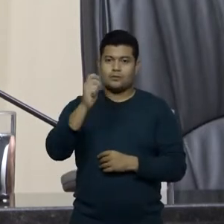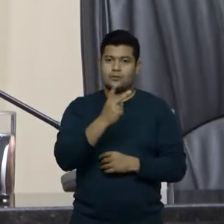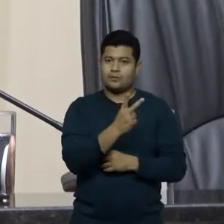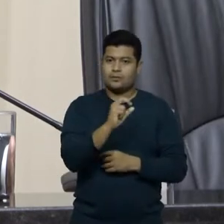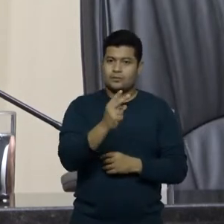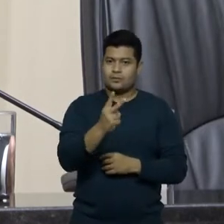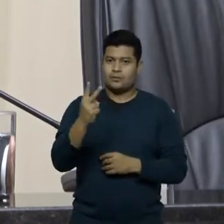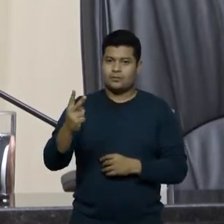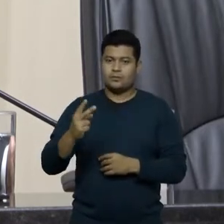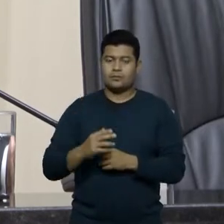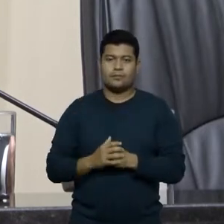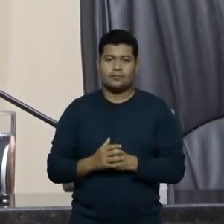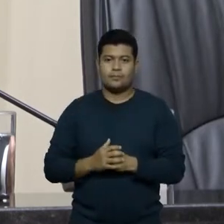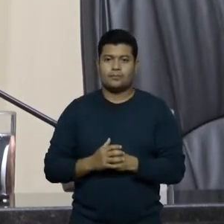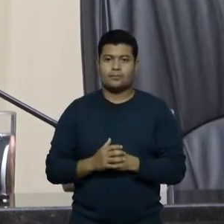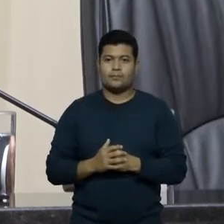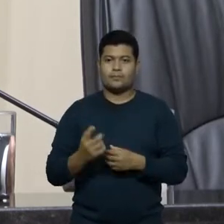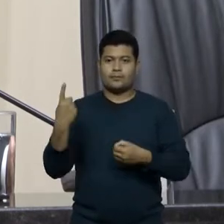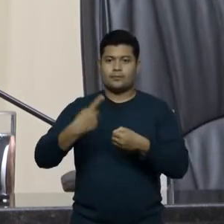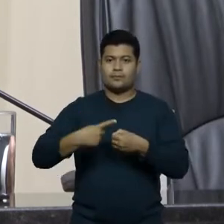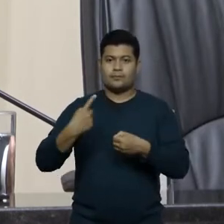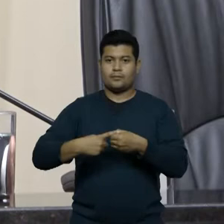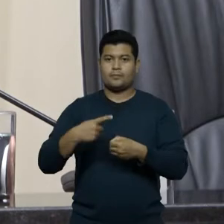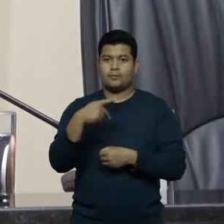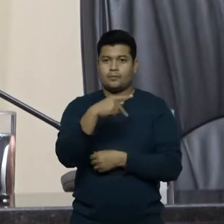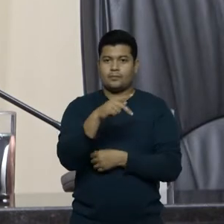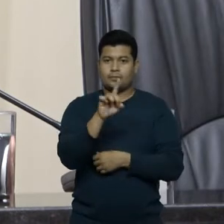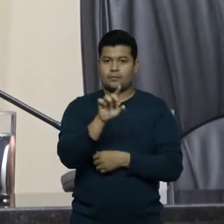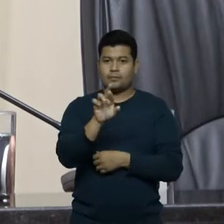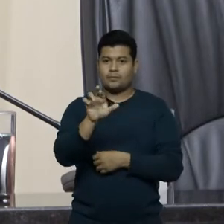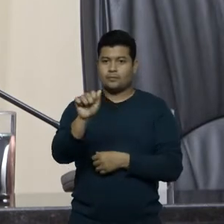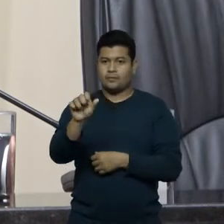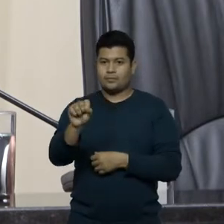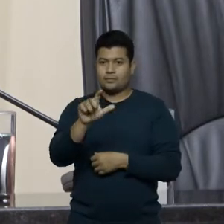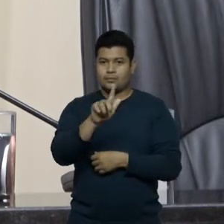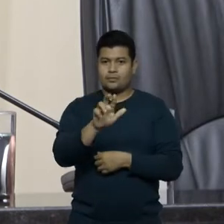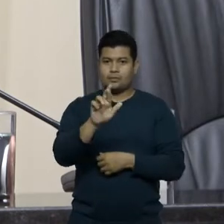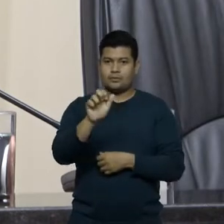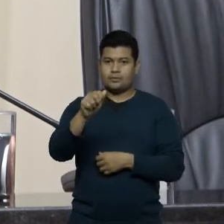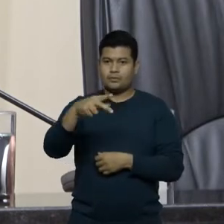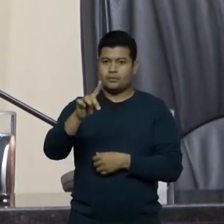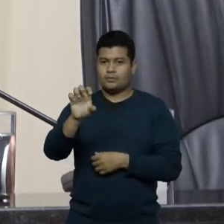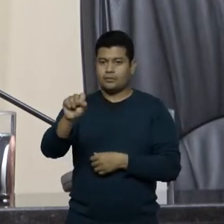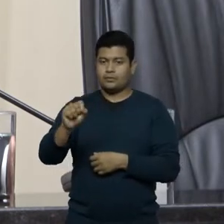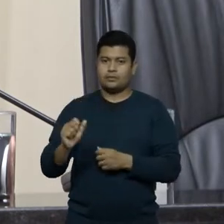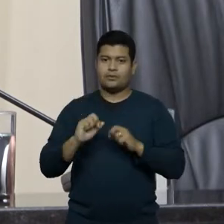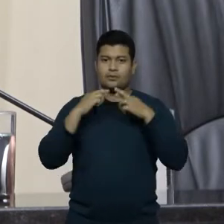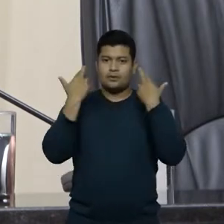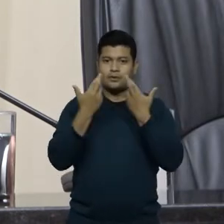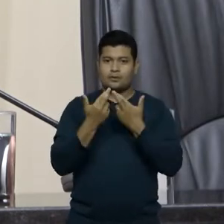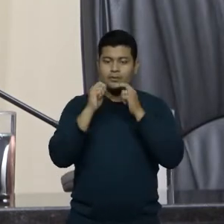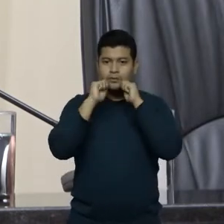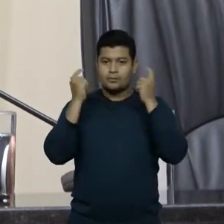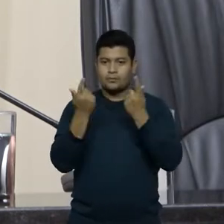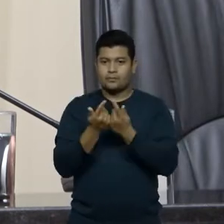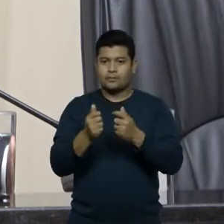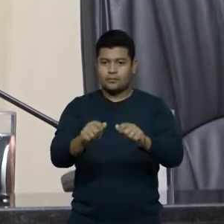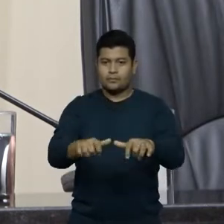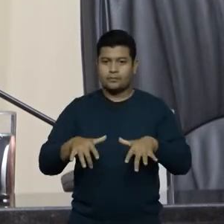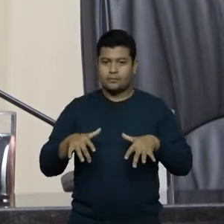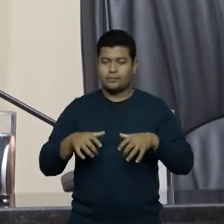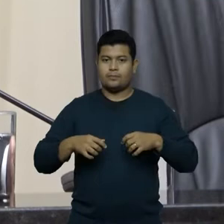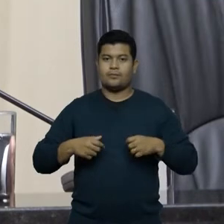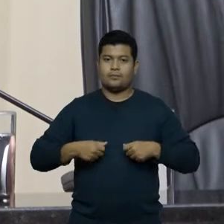ano 2022 na cidade de pedras grandes reuniu-se a Assembleia Legislativa em sessão solene o senhor presidente